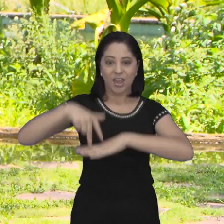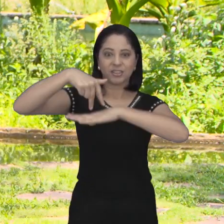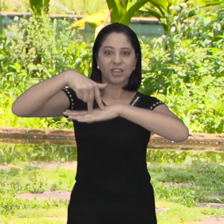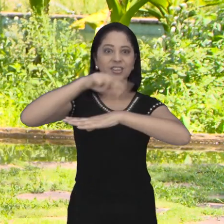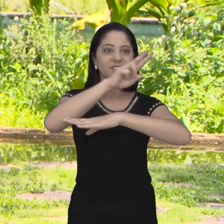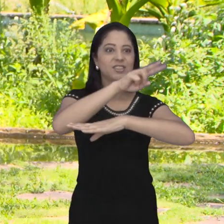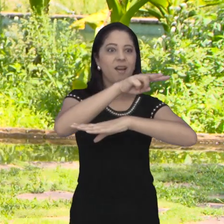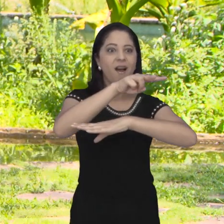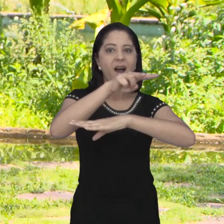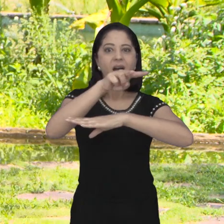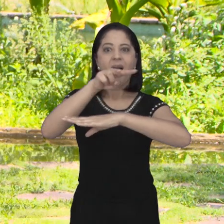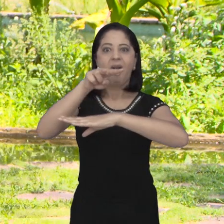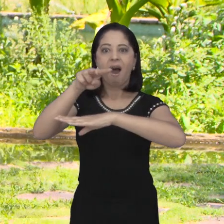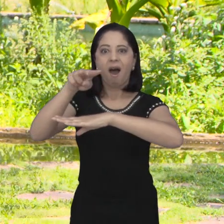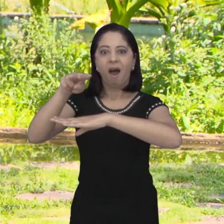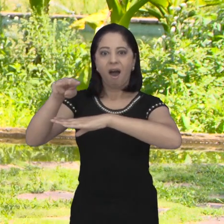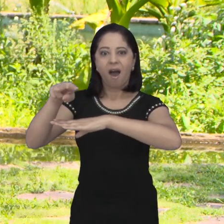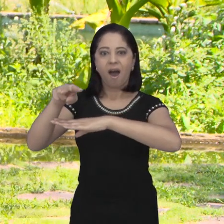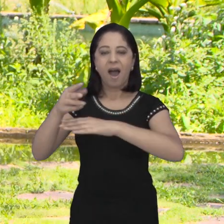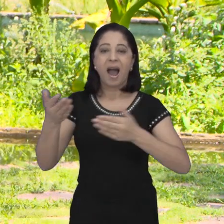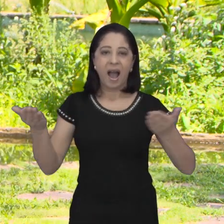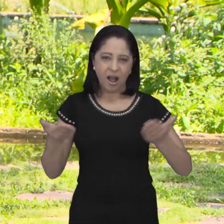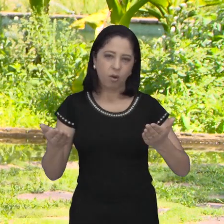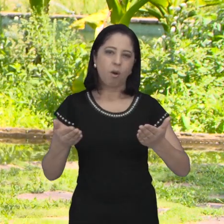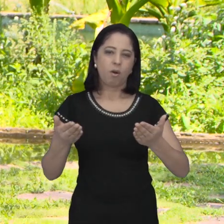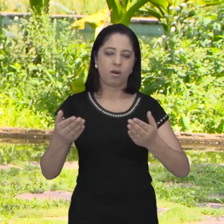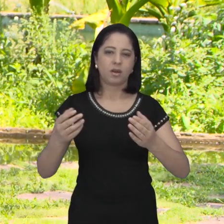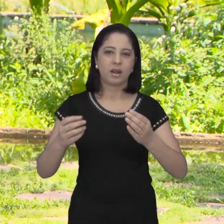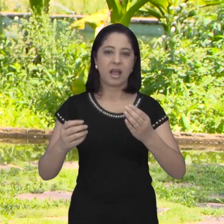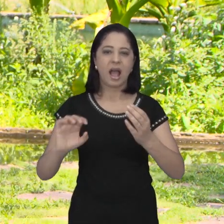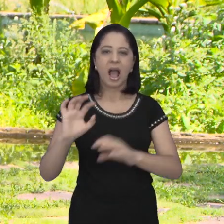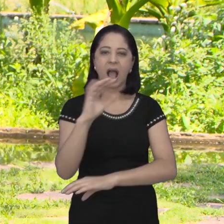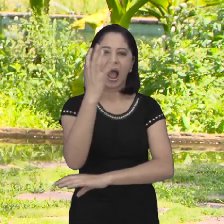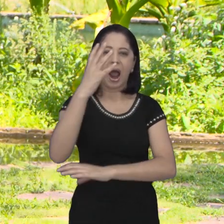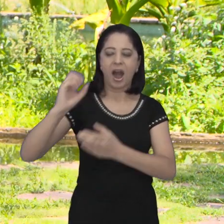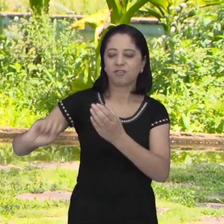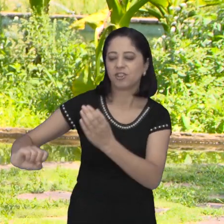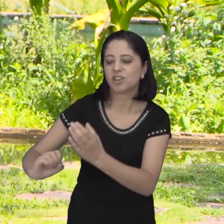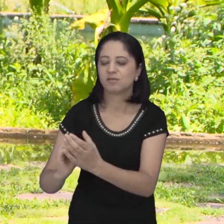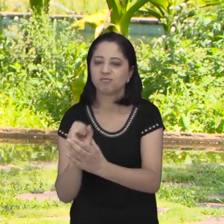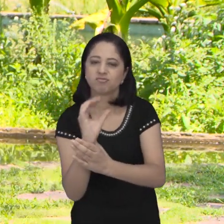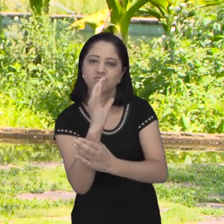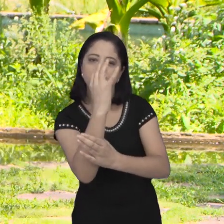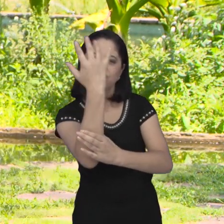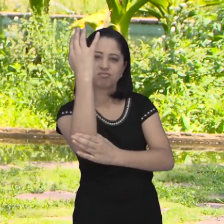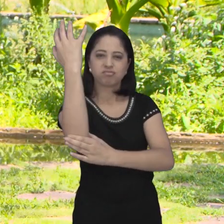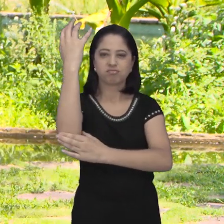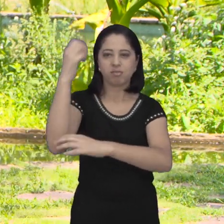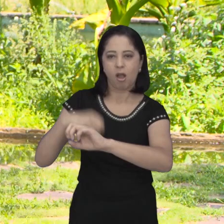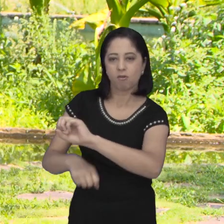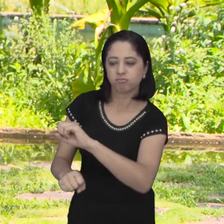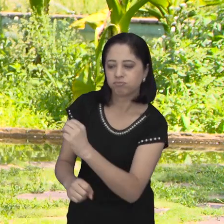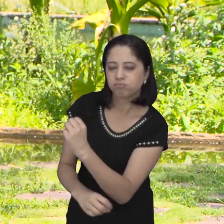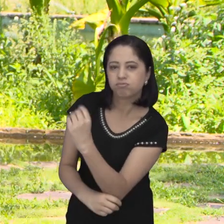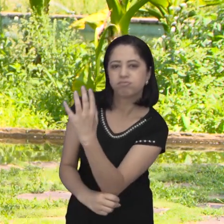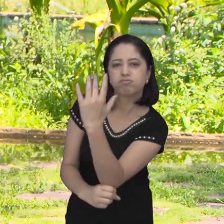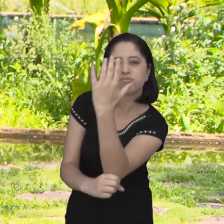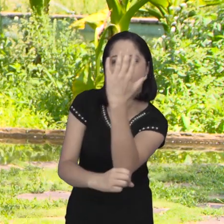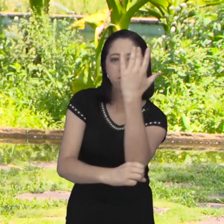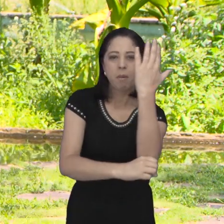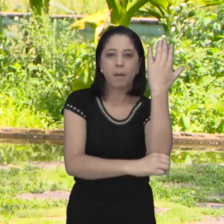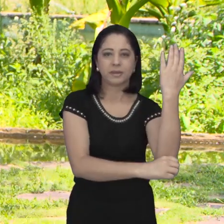antigas, se você pegar da época, eram aquelas cortinas pesadas, às vezes de veludo, para esconder as